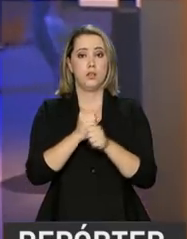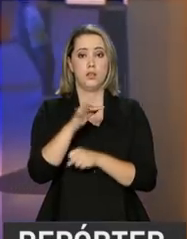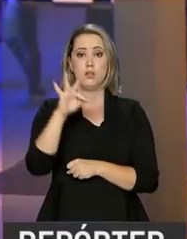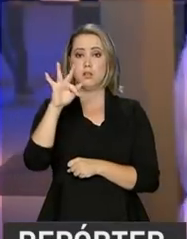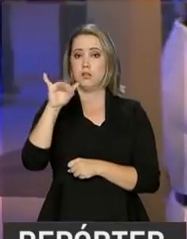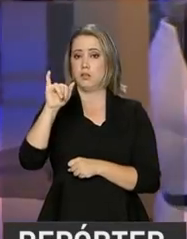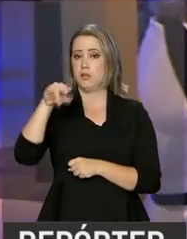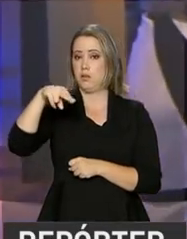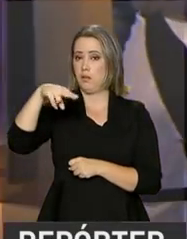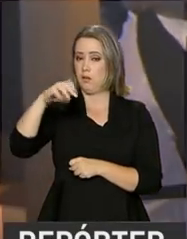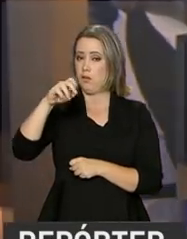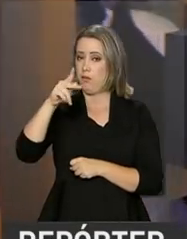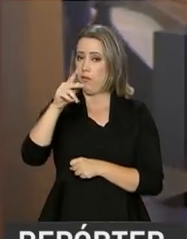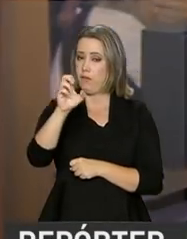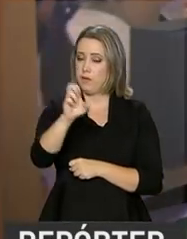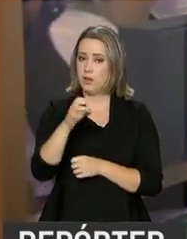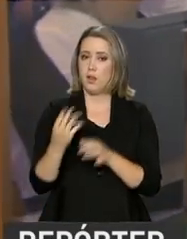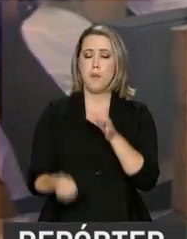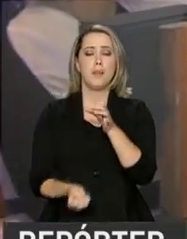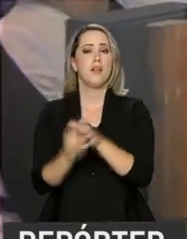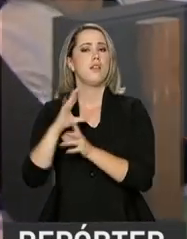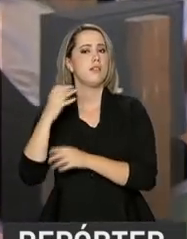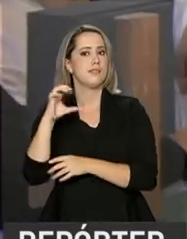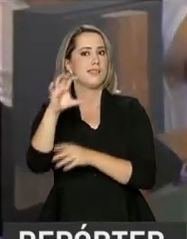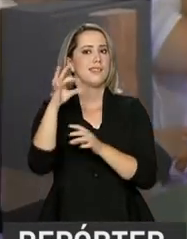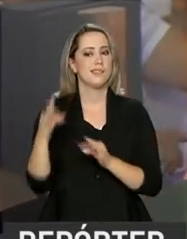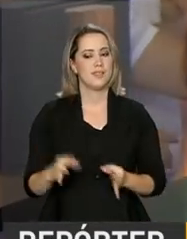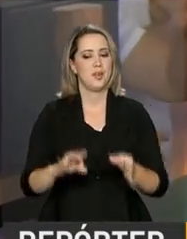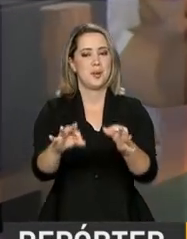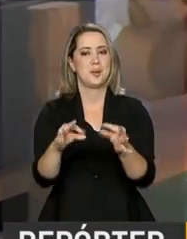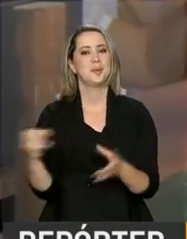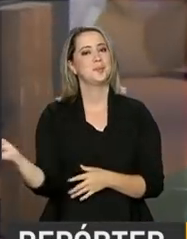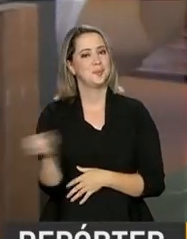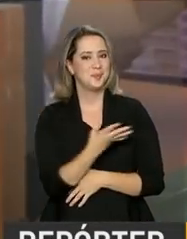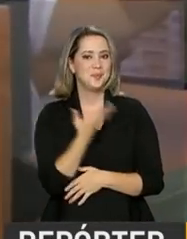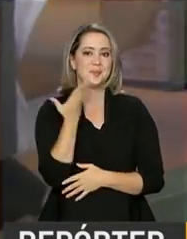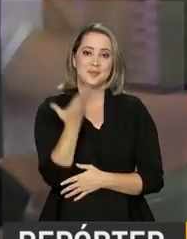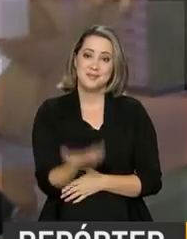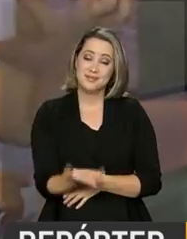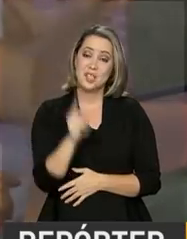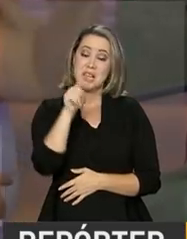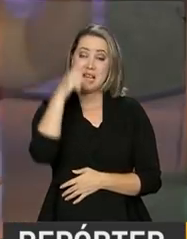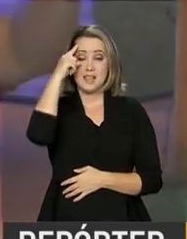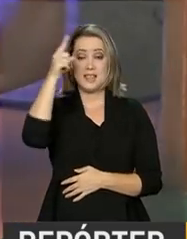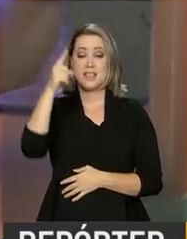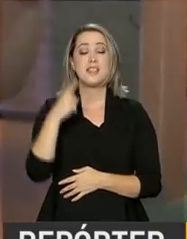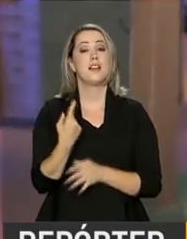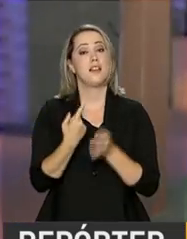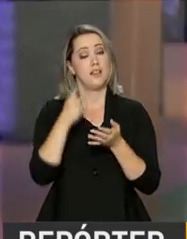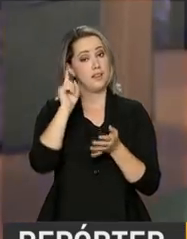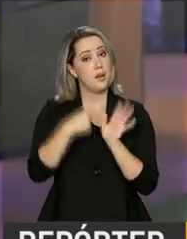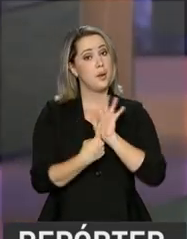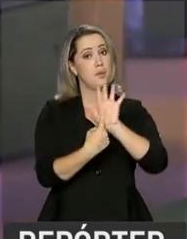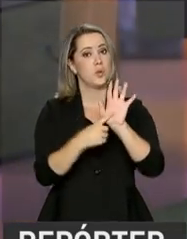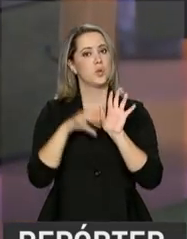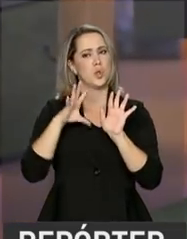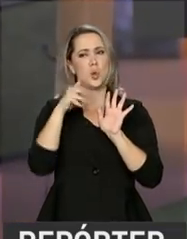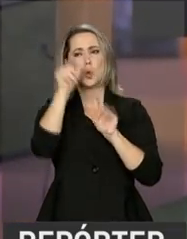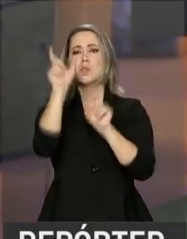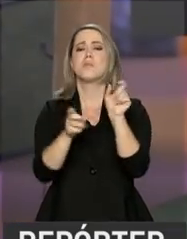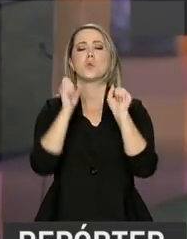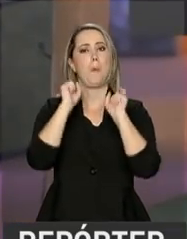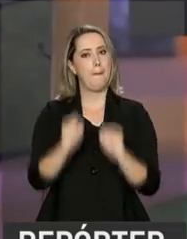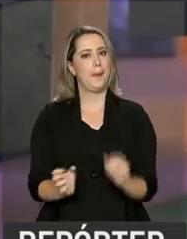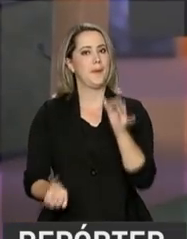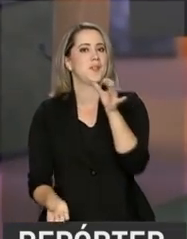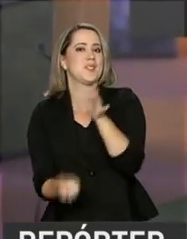de fomento à ciência tecnologia e inovação a ideia é mostrar que todo mundo tem um inventor dentro de si